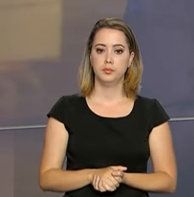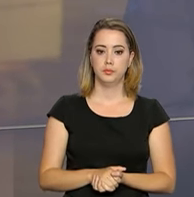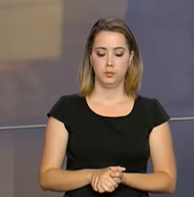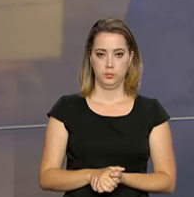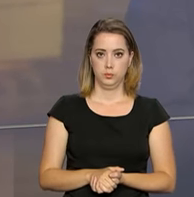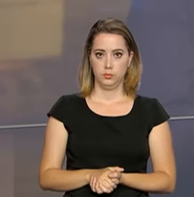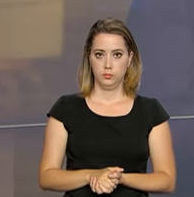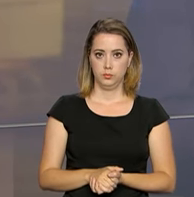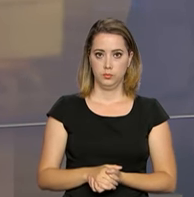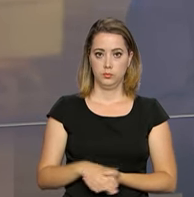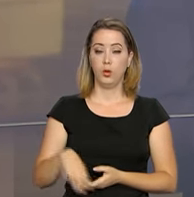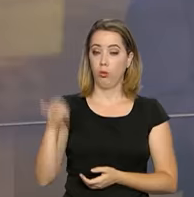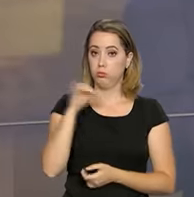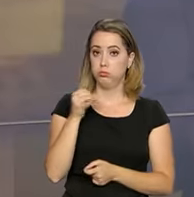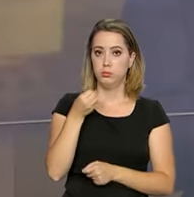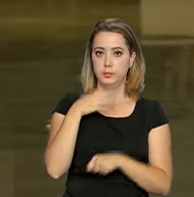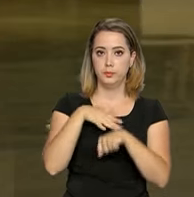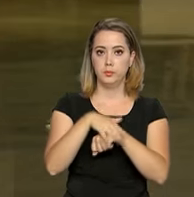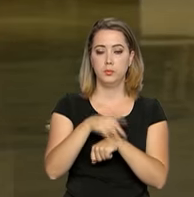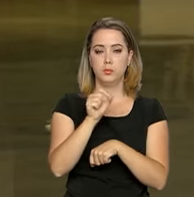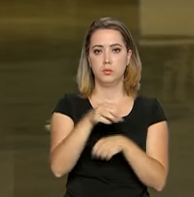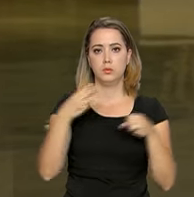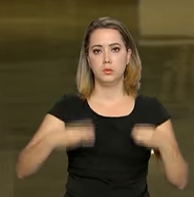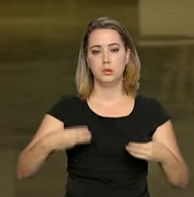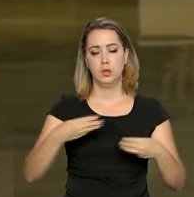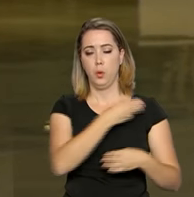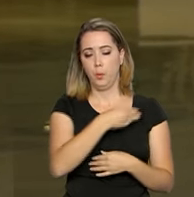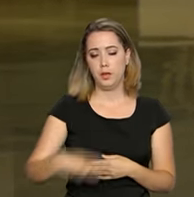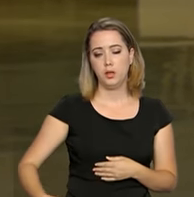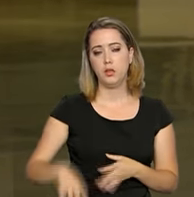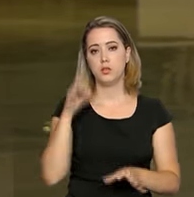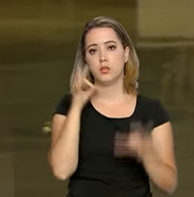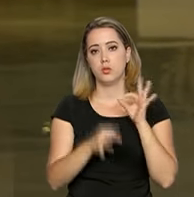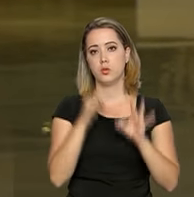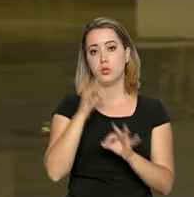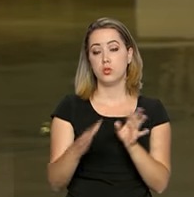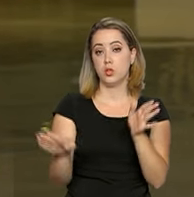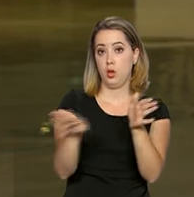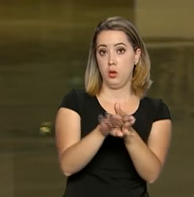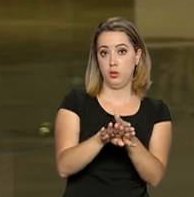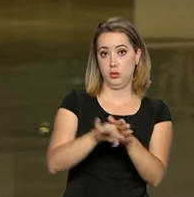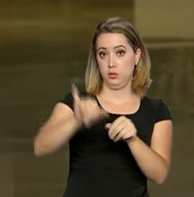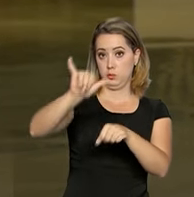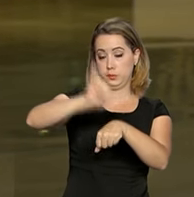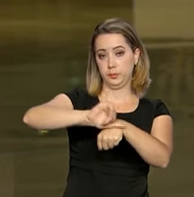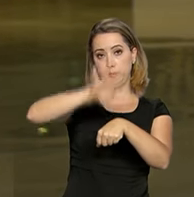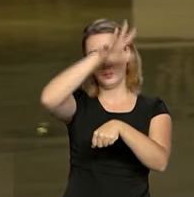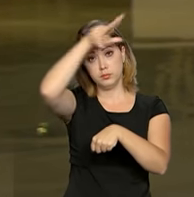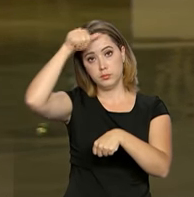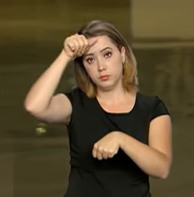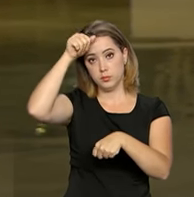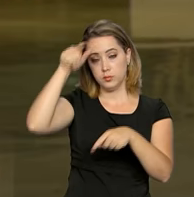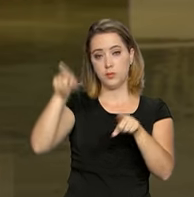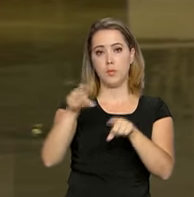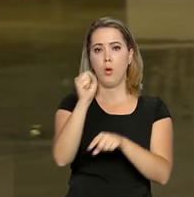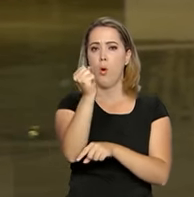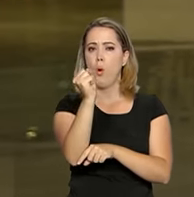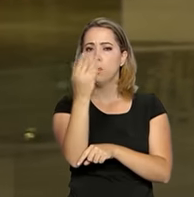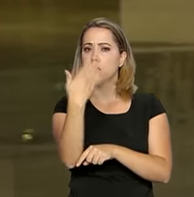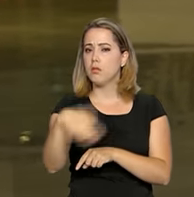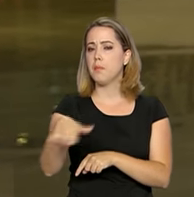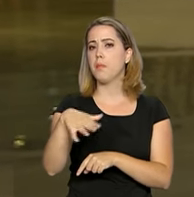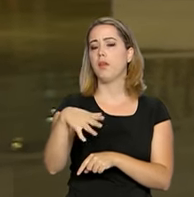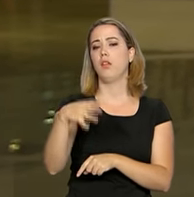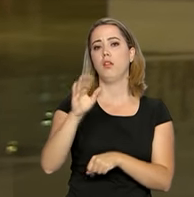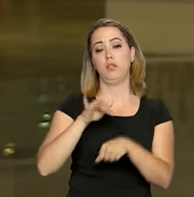boa noite a previsão é que o ministro da Justiça Alexandre de Moraes desembarque em Manaus por volta das 8:30 da noite horário